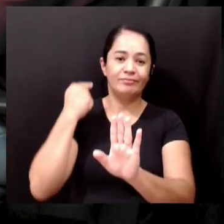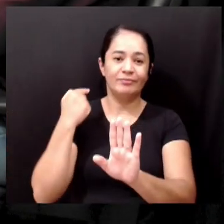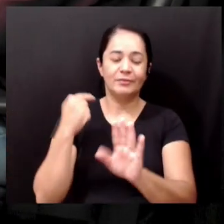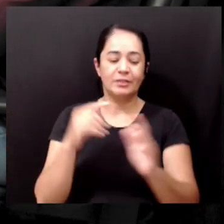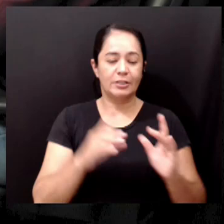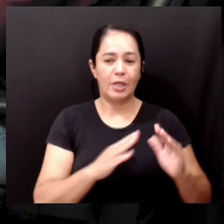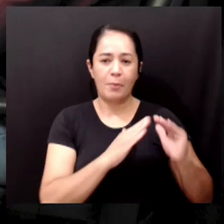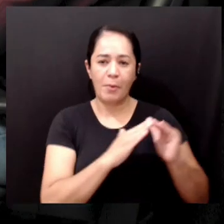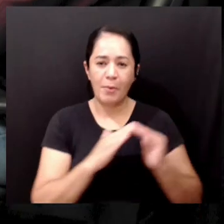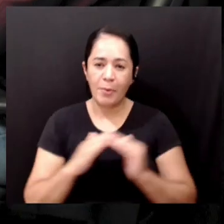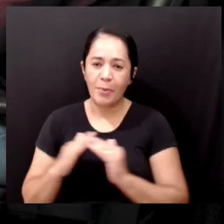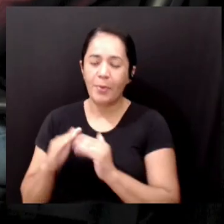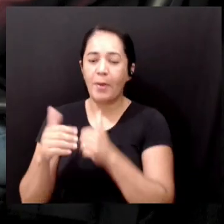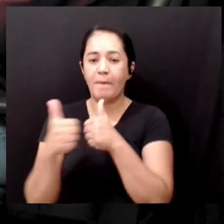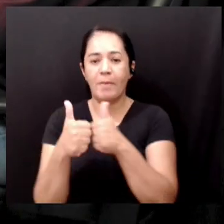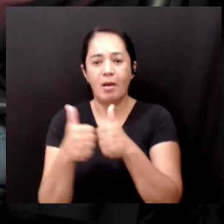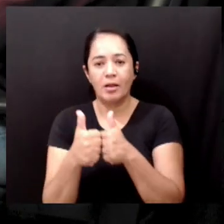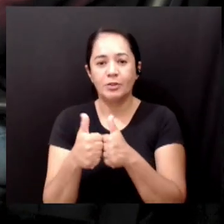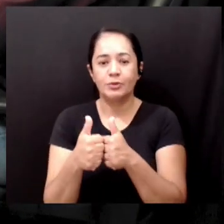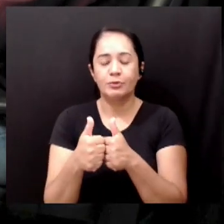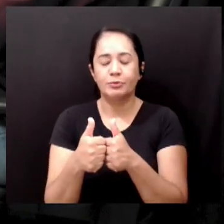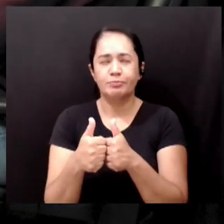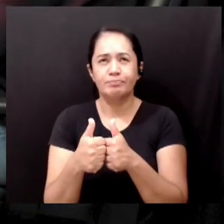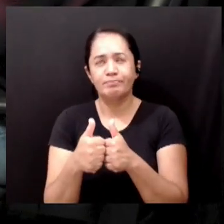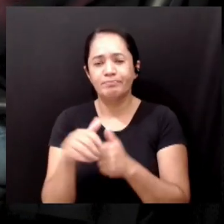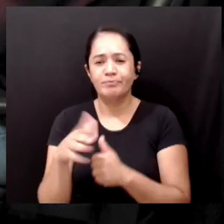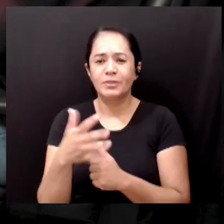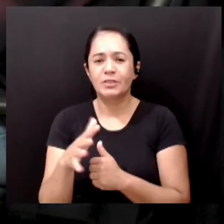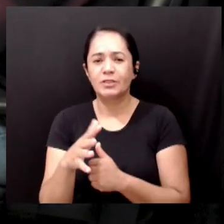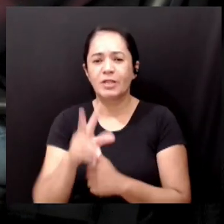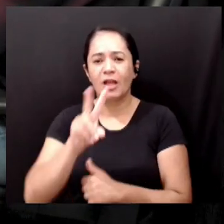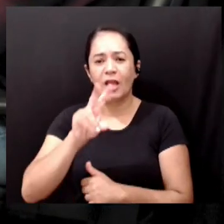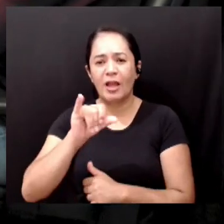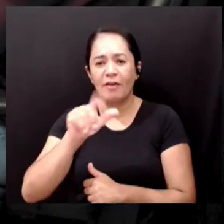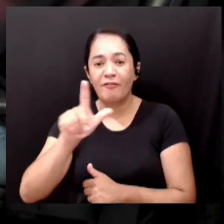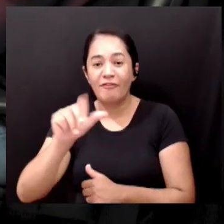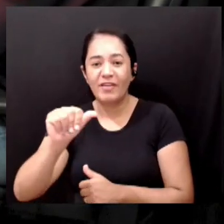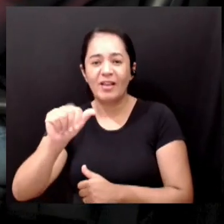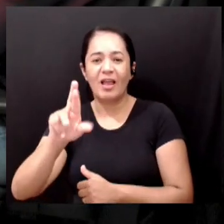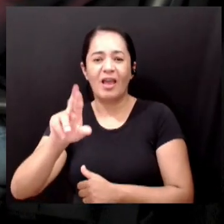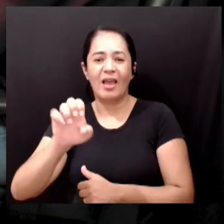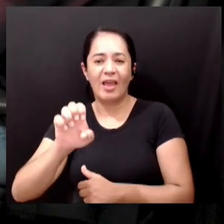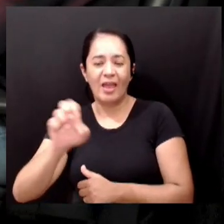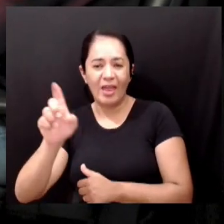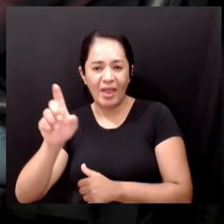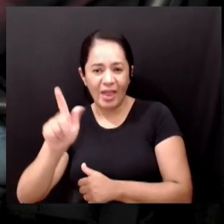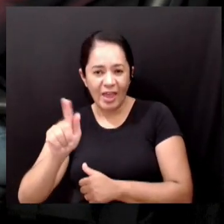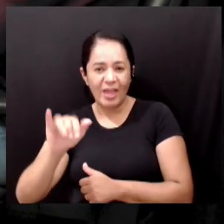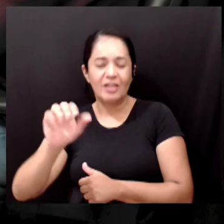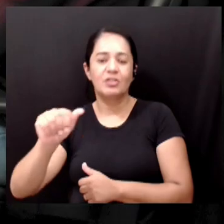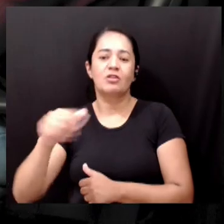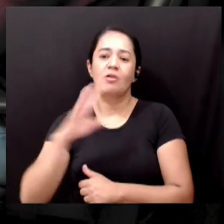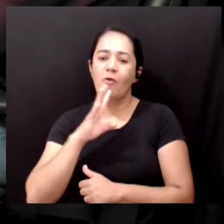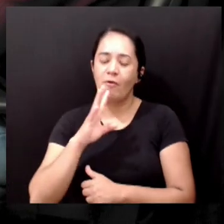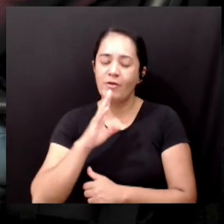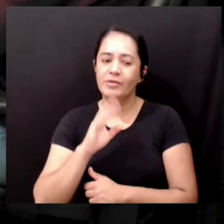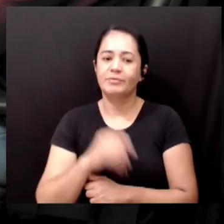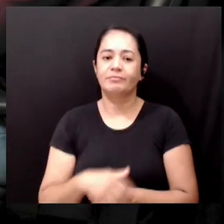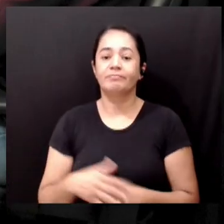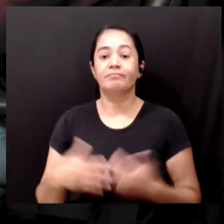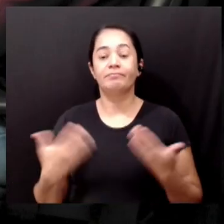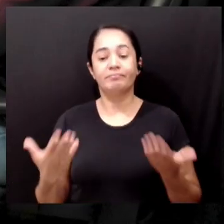perto do Vila Régio, Ah, naquela sim, perto região da ali. Vila Régio, conheço lá. E aí,